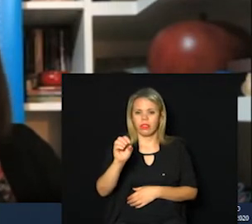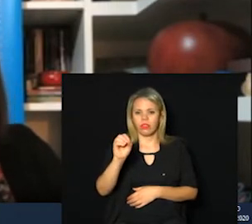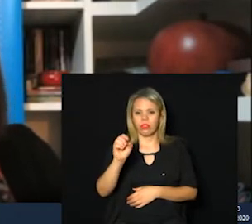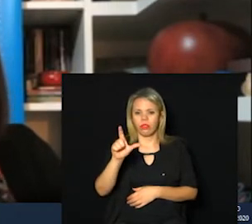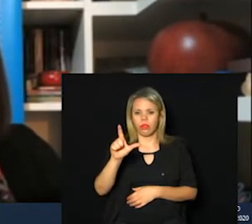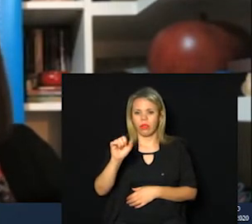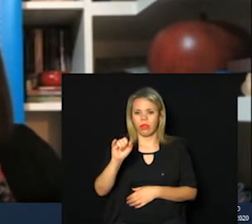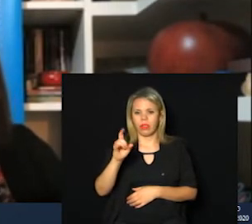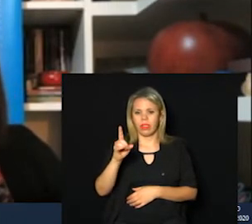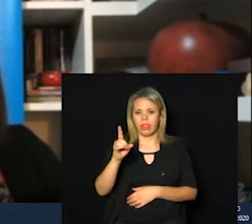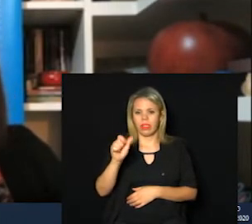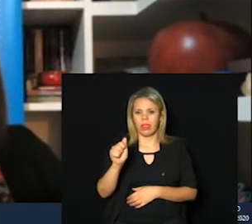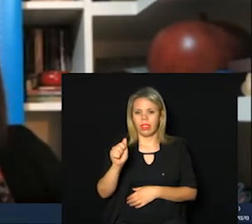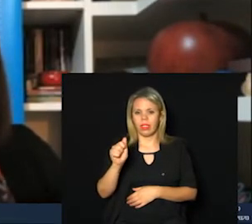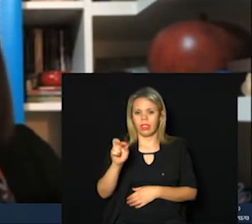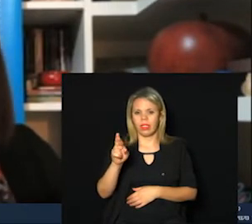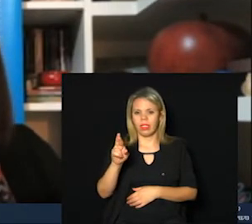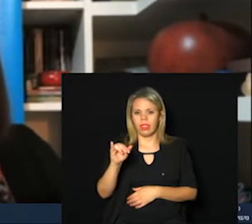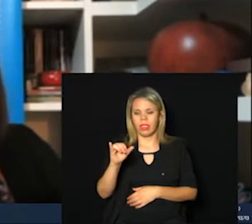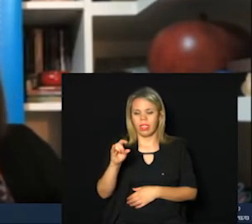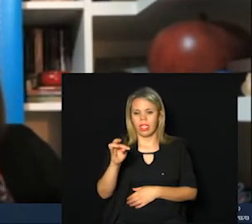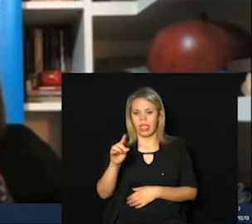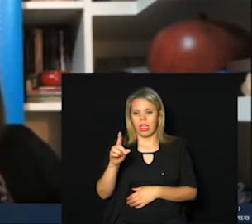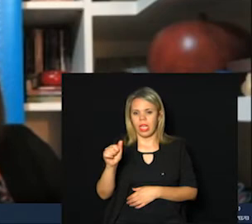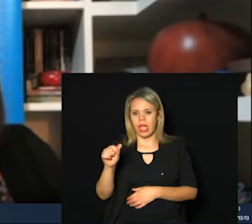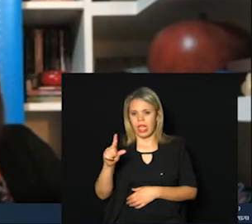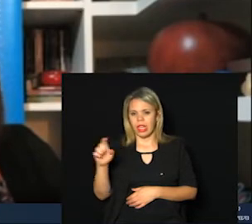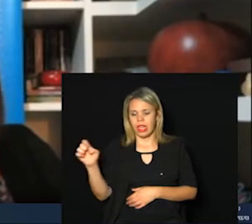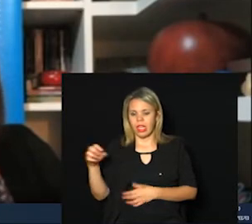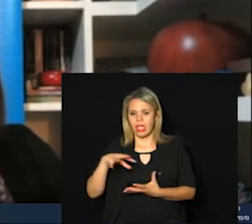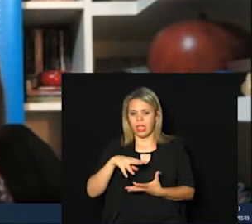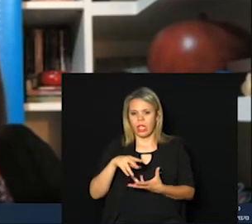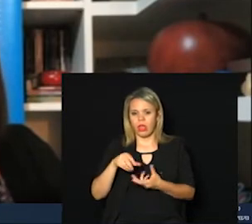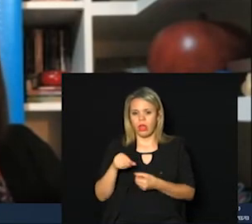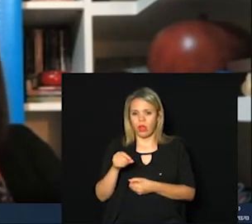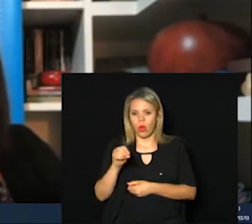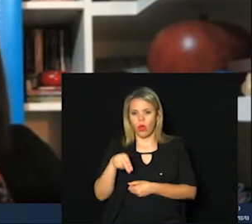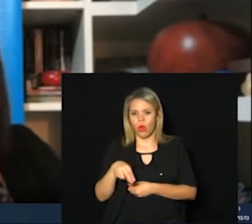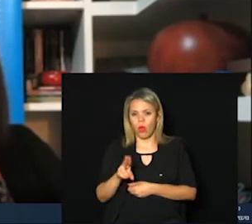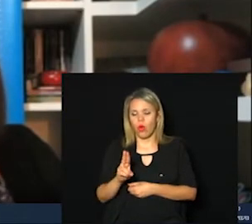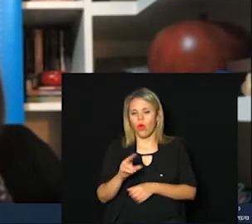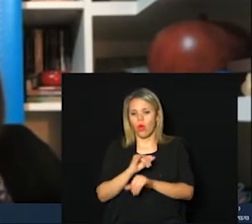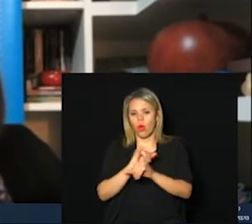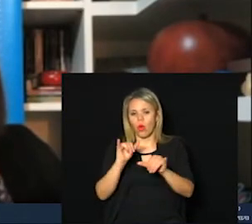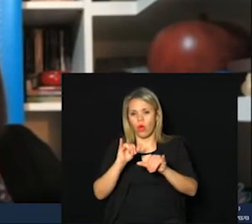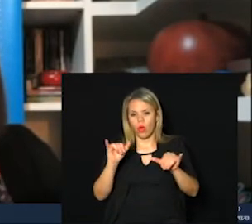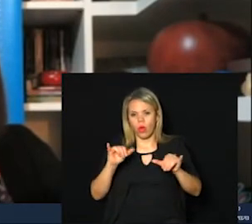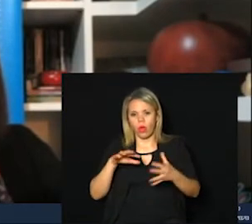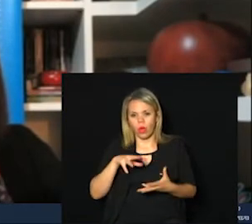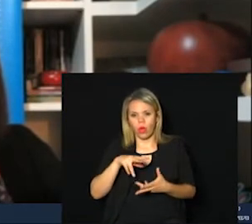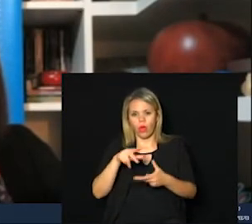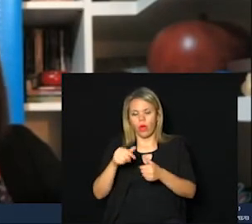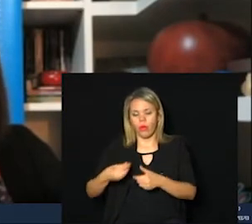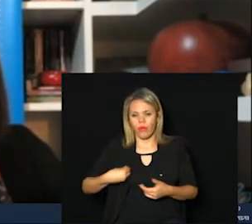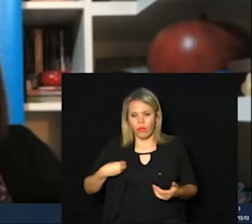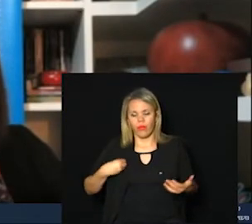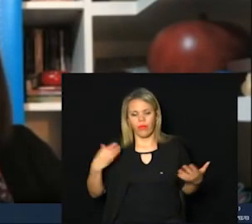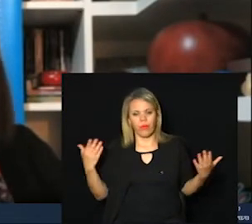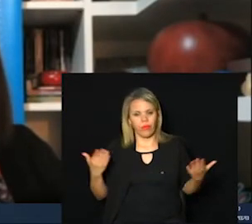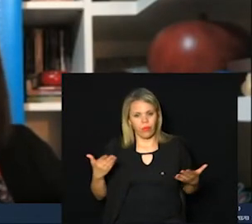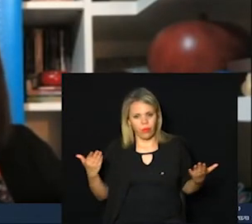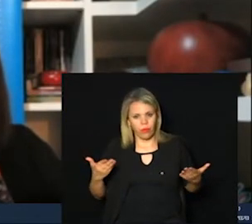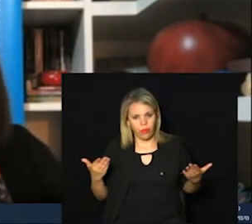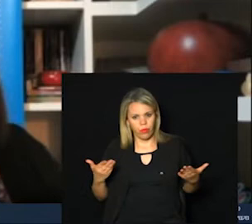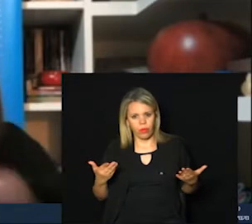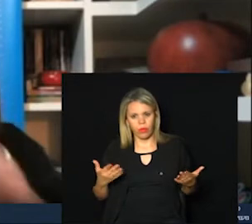tempo em desuso. A ONU vem alertando, as Nações Unidas vêm alertando que o mundo vive hoje uma